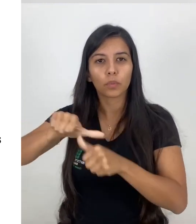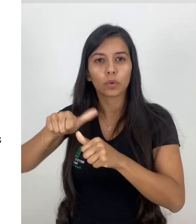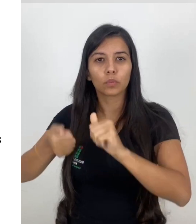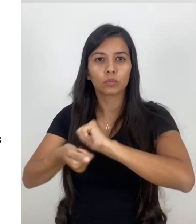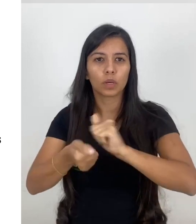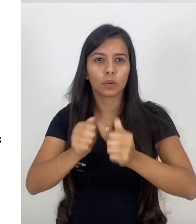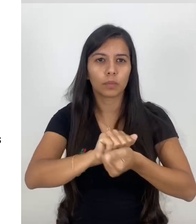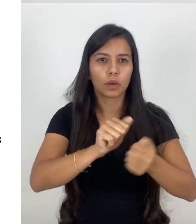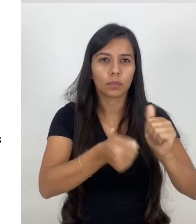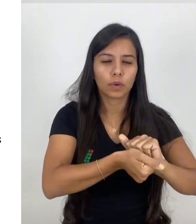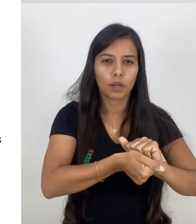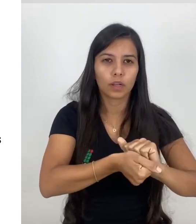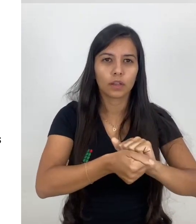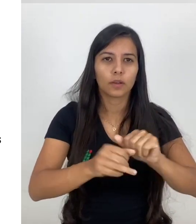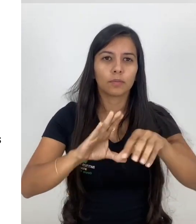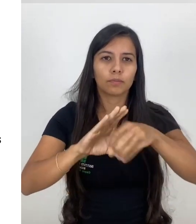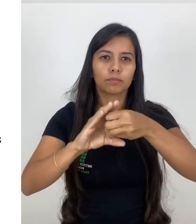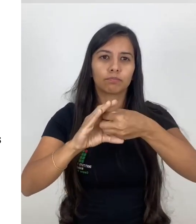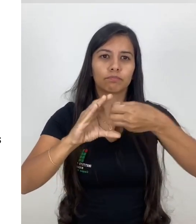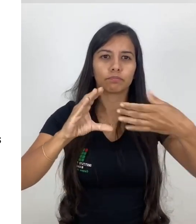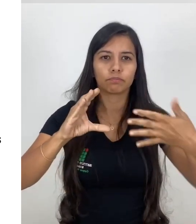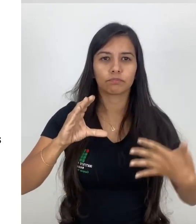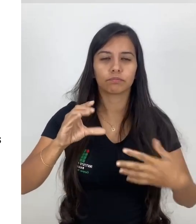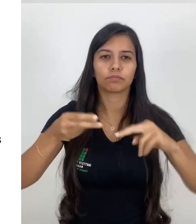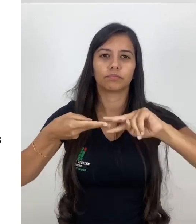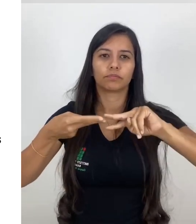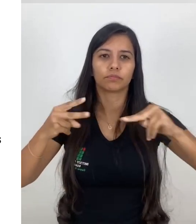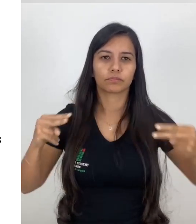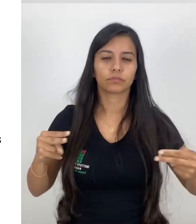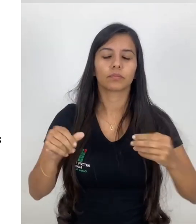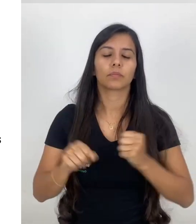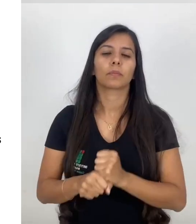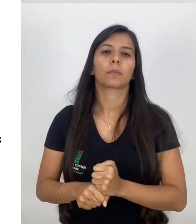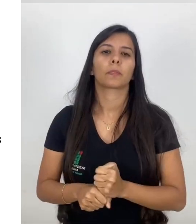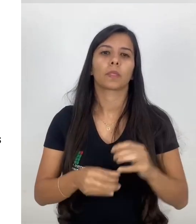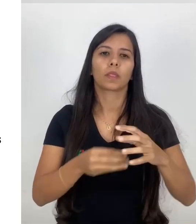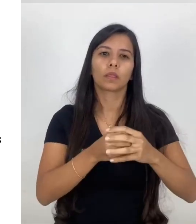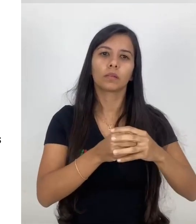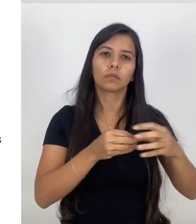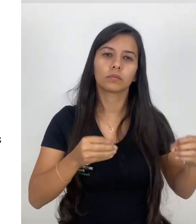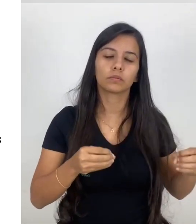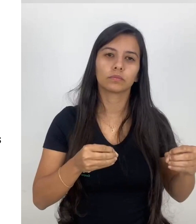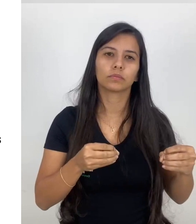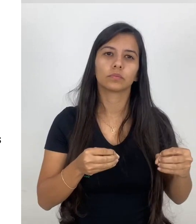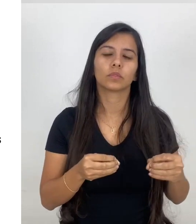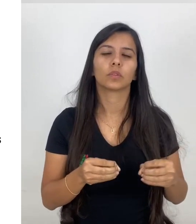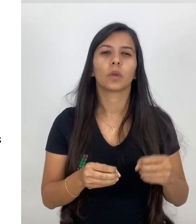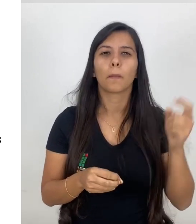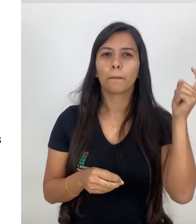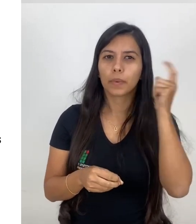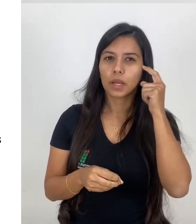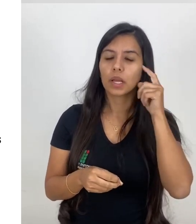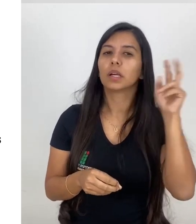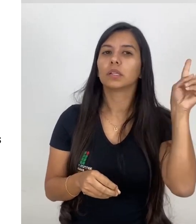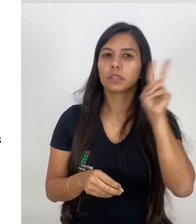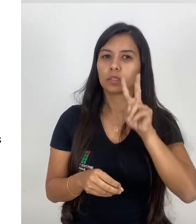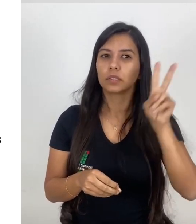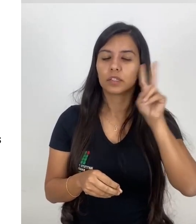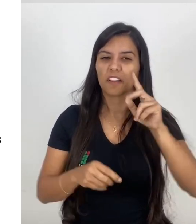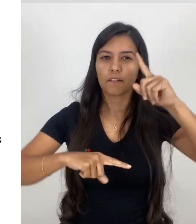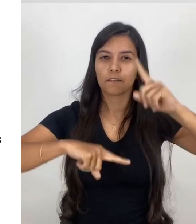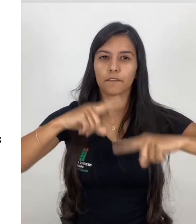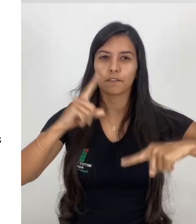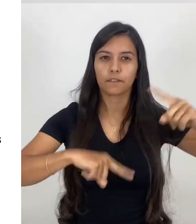recombinar para levar à variabilidade genética, tá? Falou meiose, falou crossing over, pensem